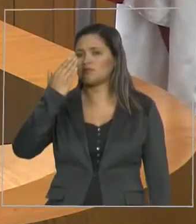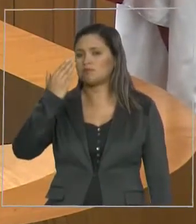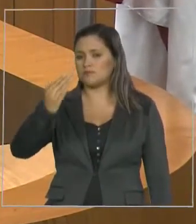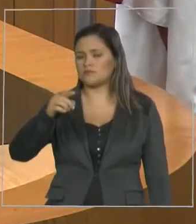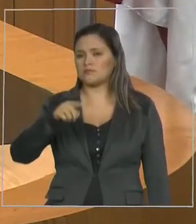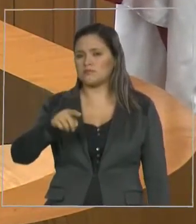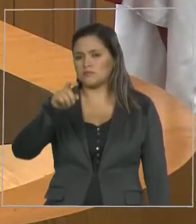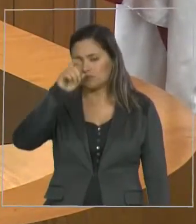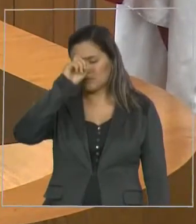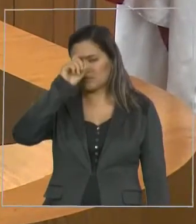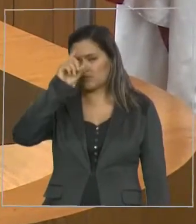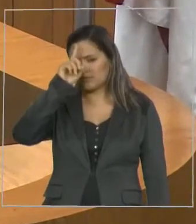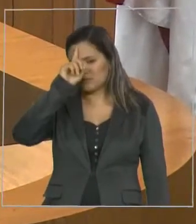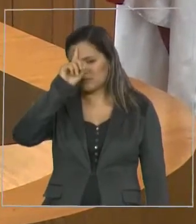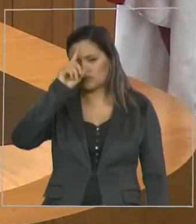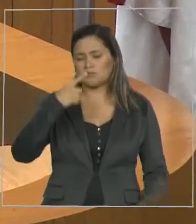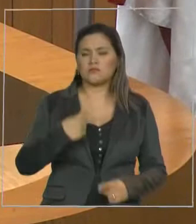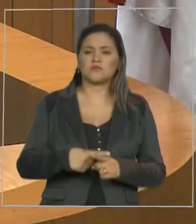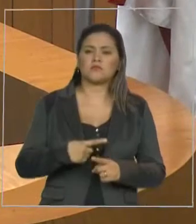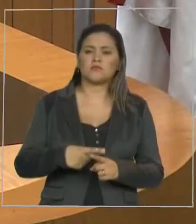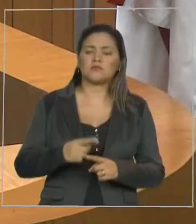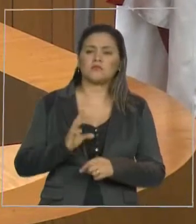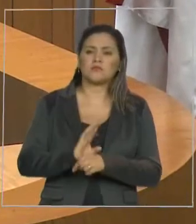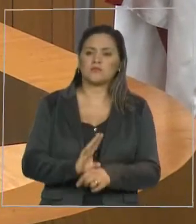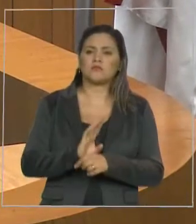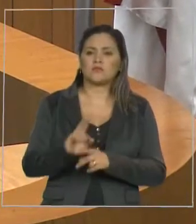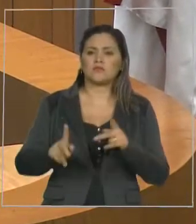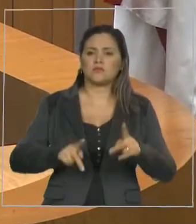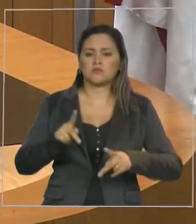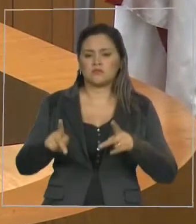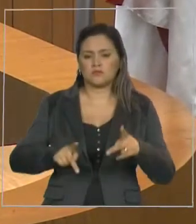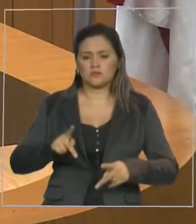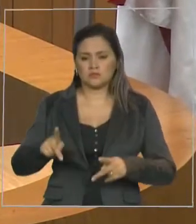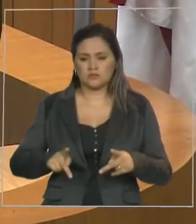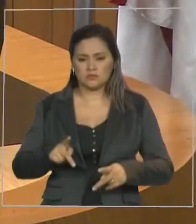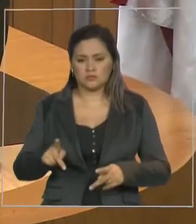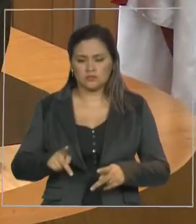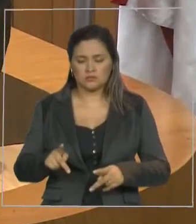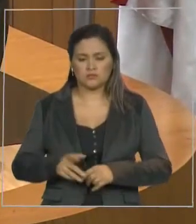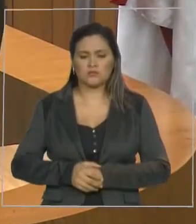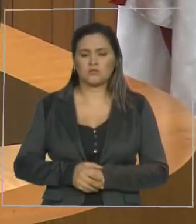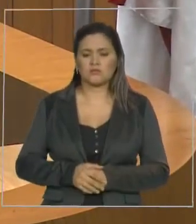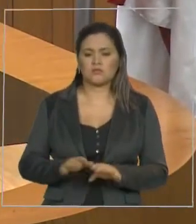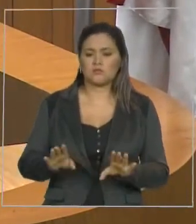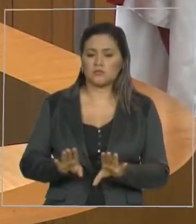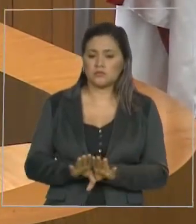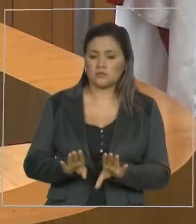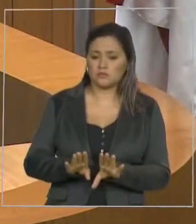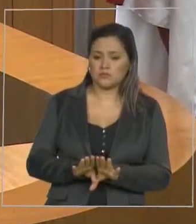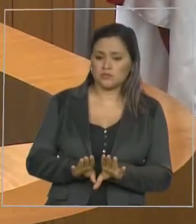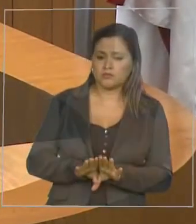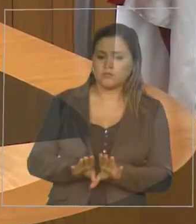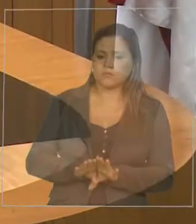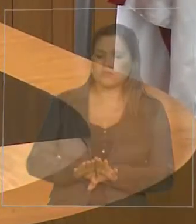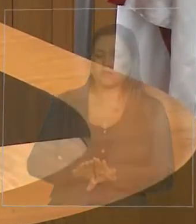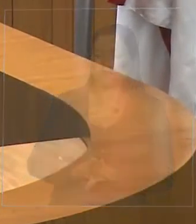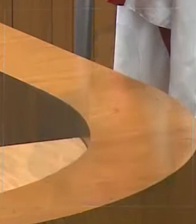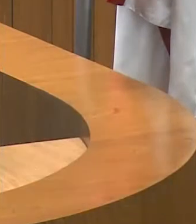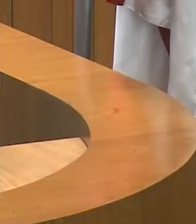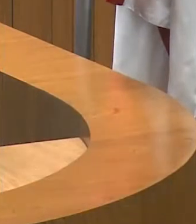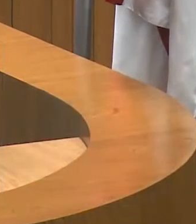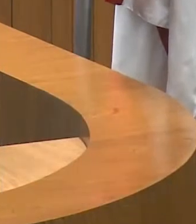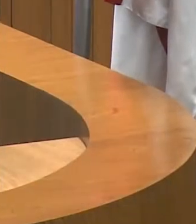hospital, porque realmente tem nos ajudado. Assim como também tem nos ajudado com o mutirão que aconteceu em Bacabal esse final de